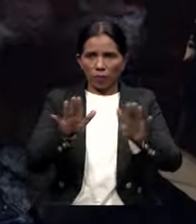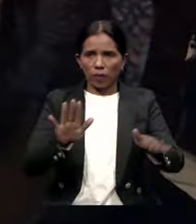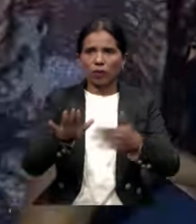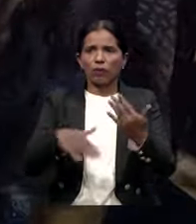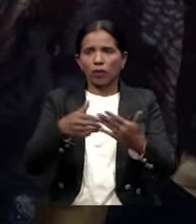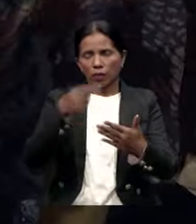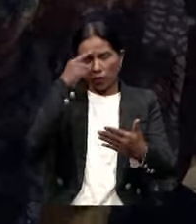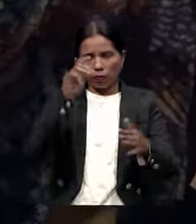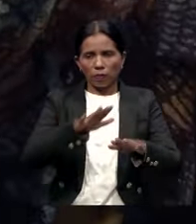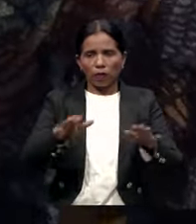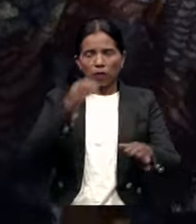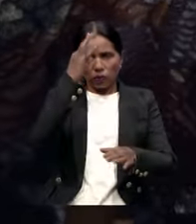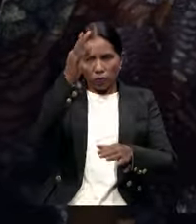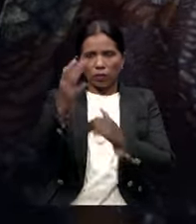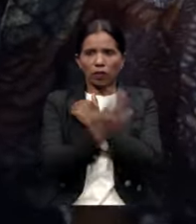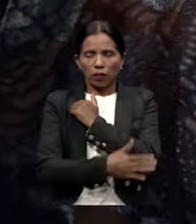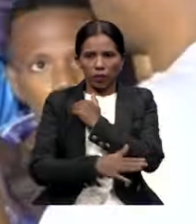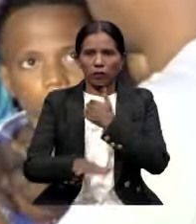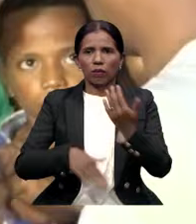tamba labarek sira mak futuro na saunian.